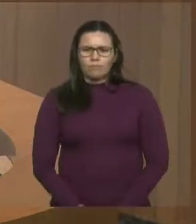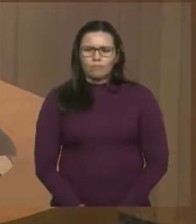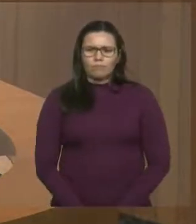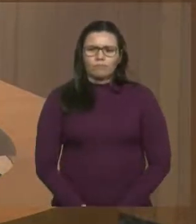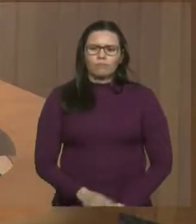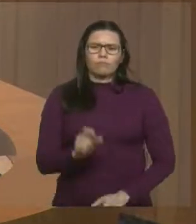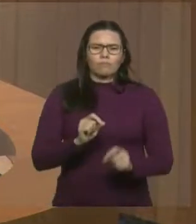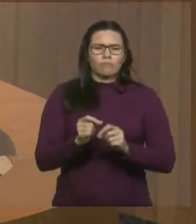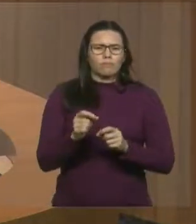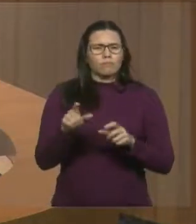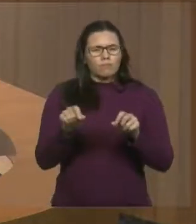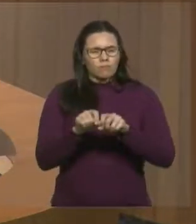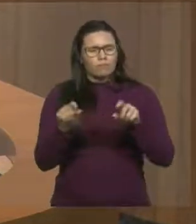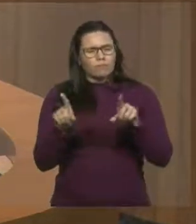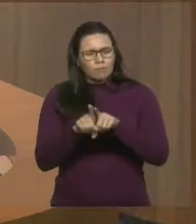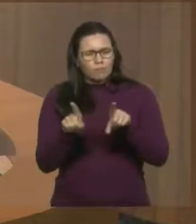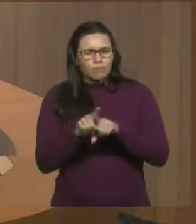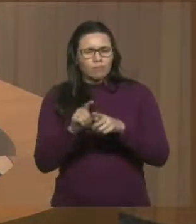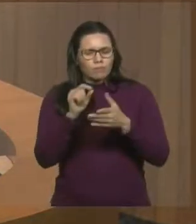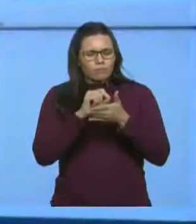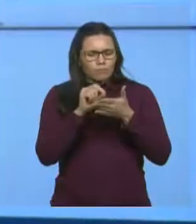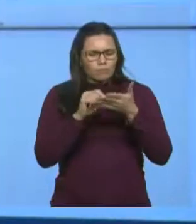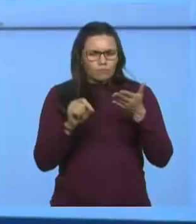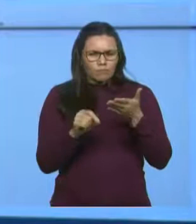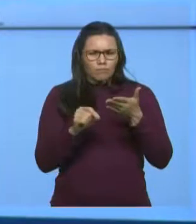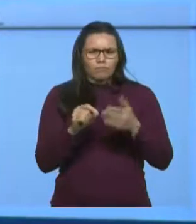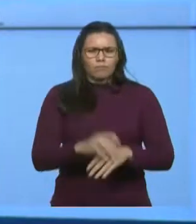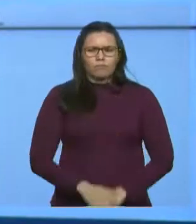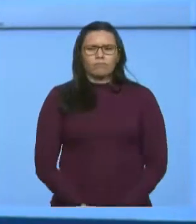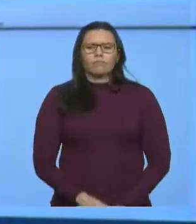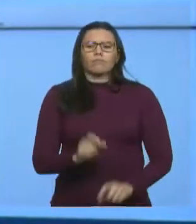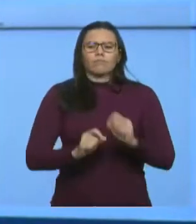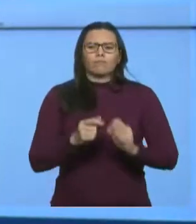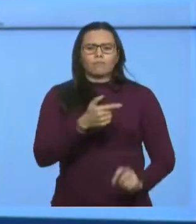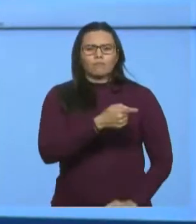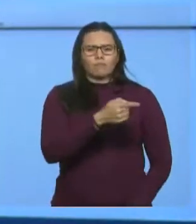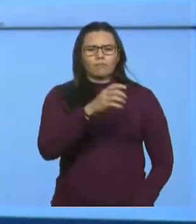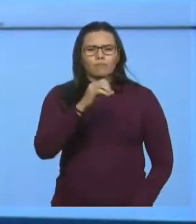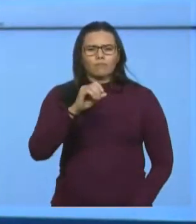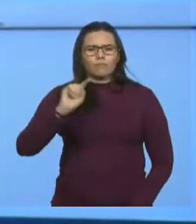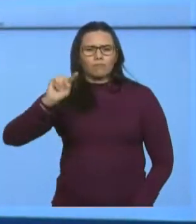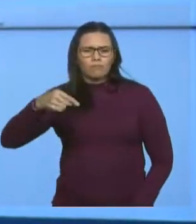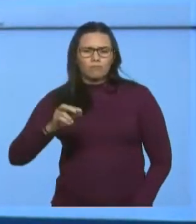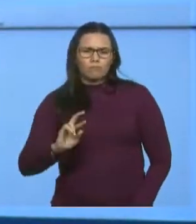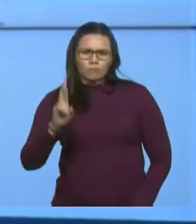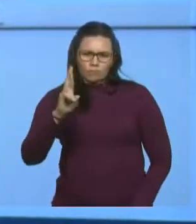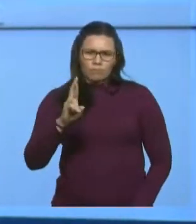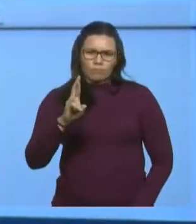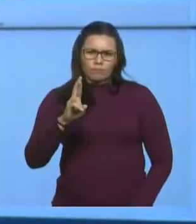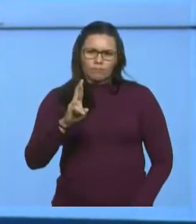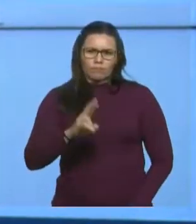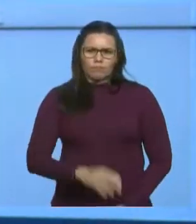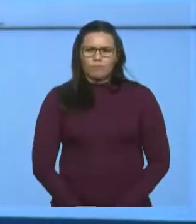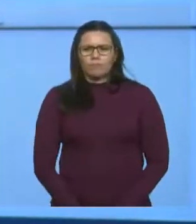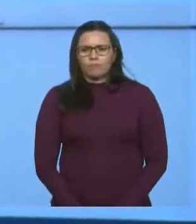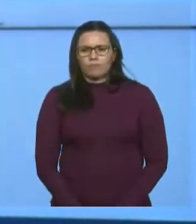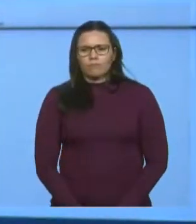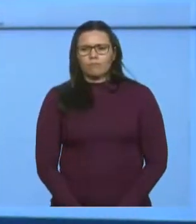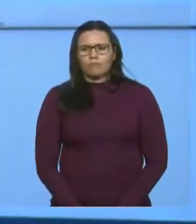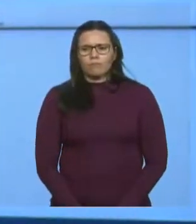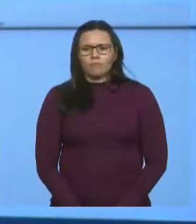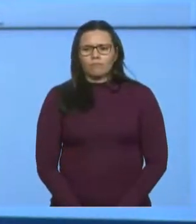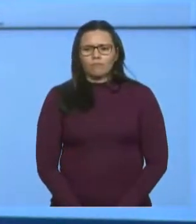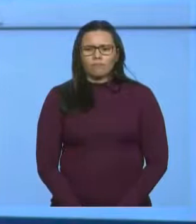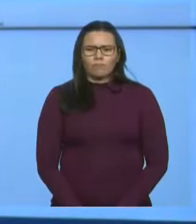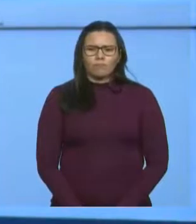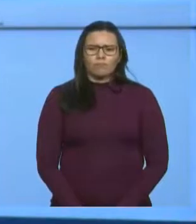hospital. Aí você vai ter um custo estimado de R$700 mil por mês para manter o funcionamento. Isso gerou uma certa dúvida